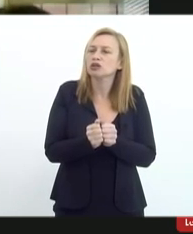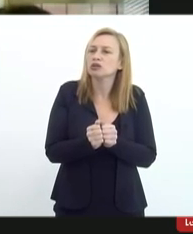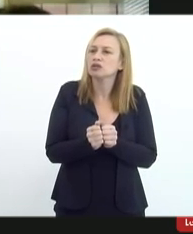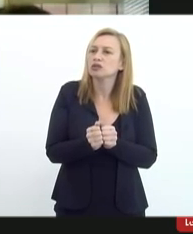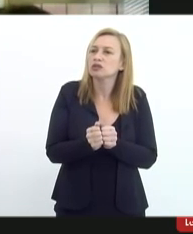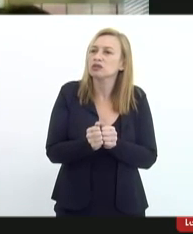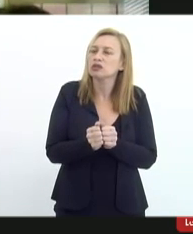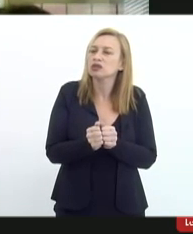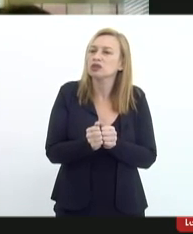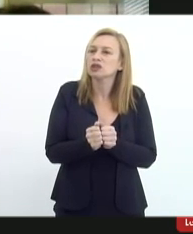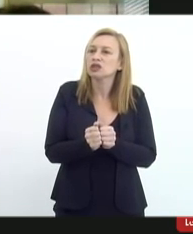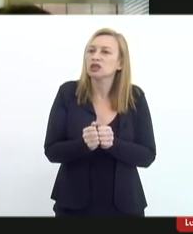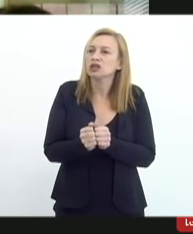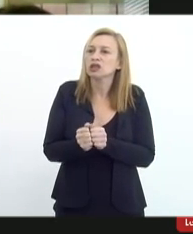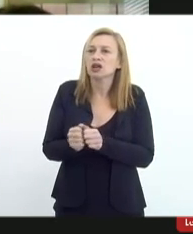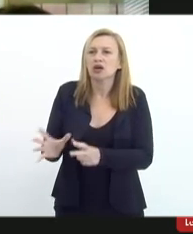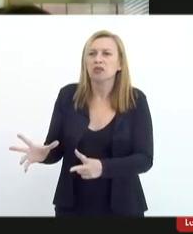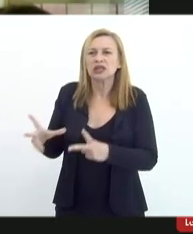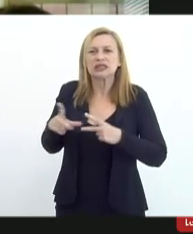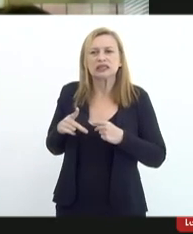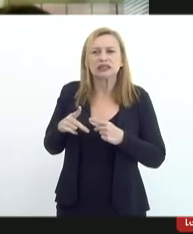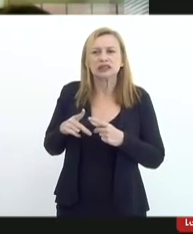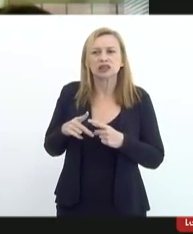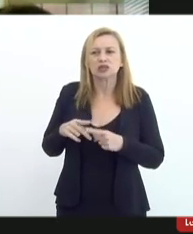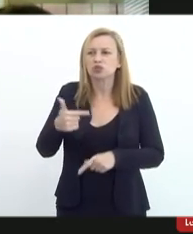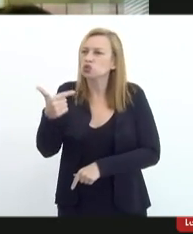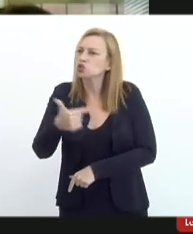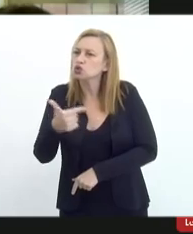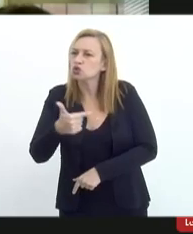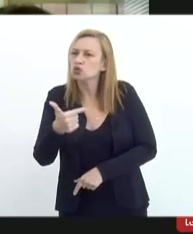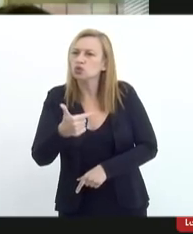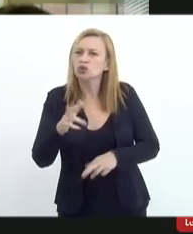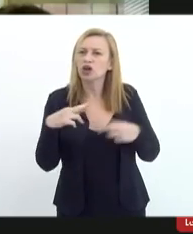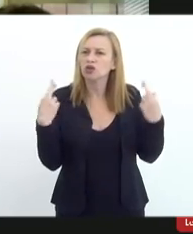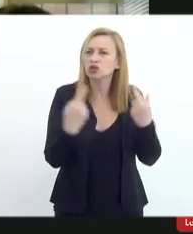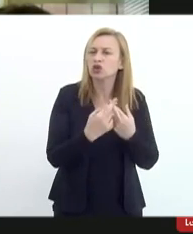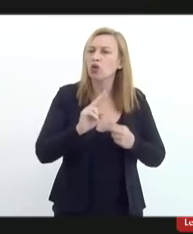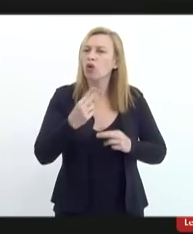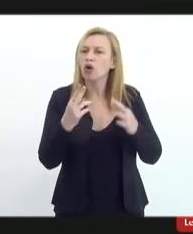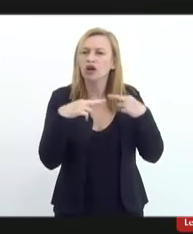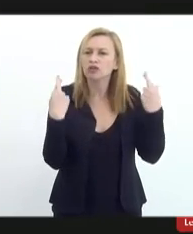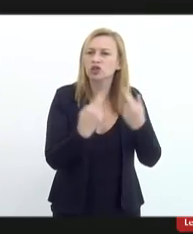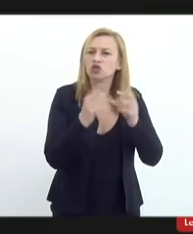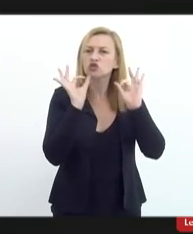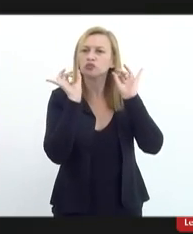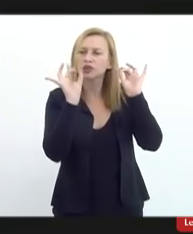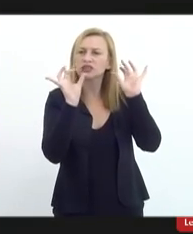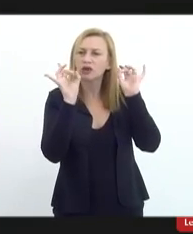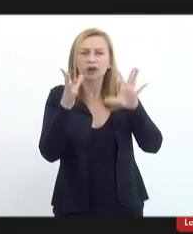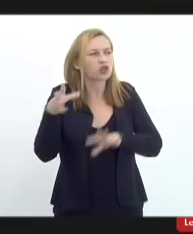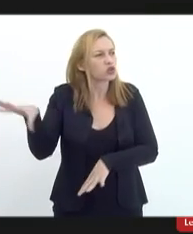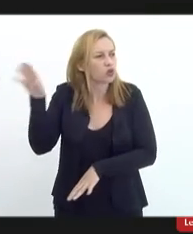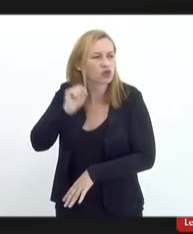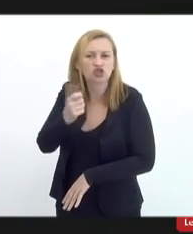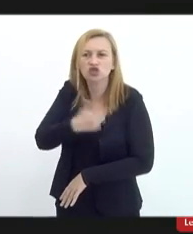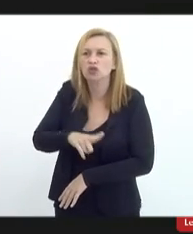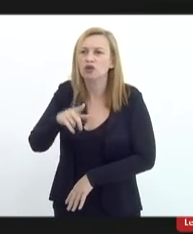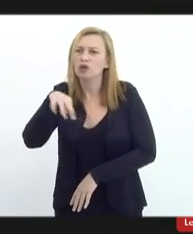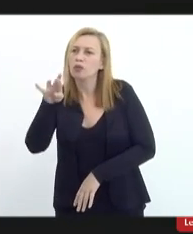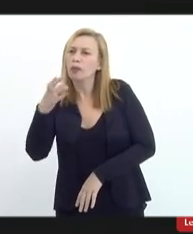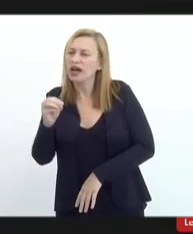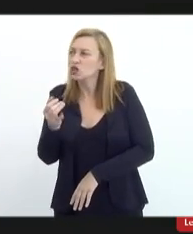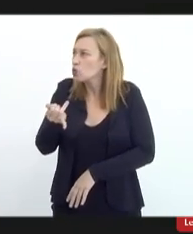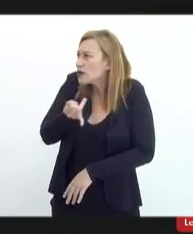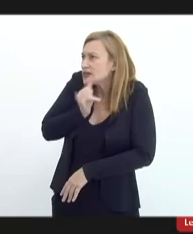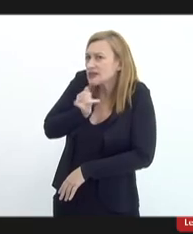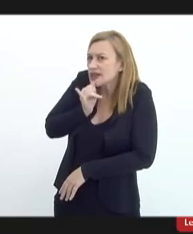ou não sei se uma segunda rodada, ou uma sessão especial, para nós ouvirmos. Por exemplo, o Márcio, 20